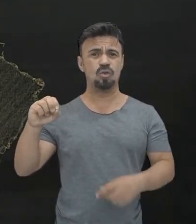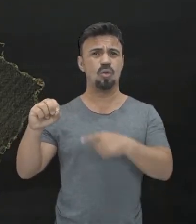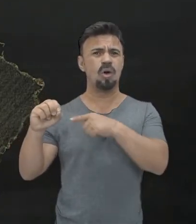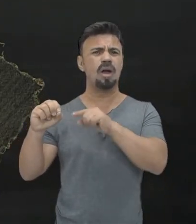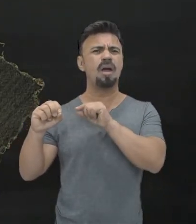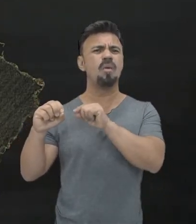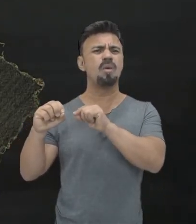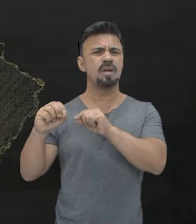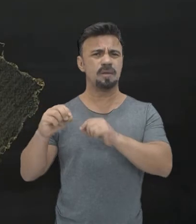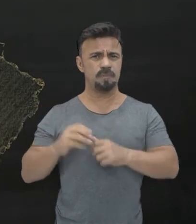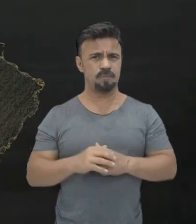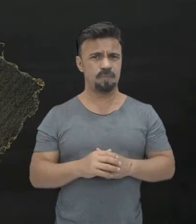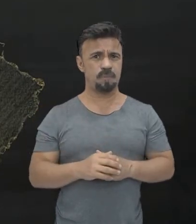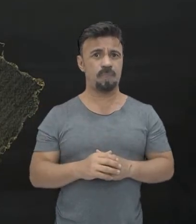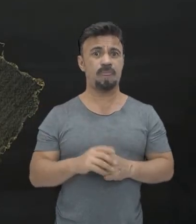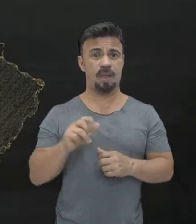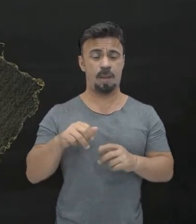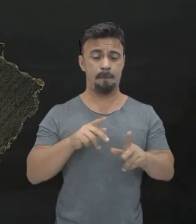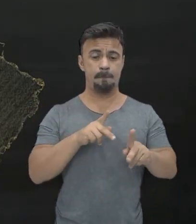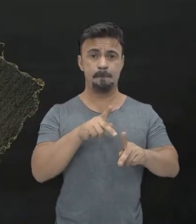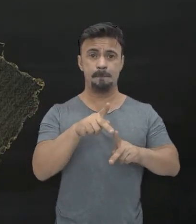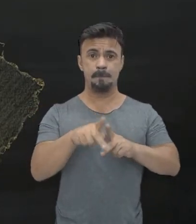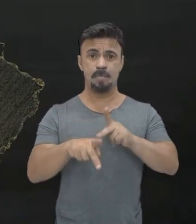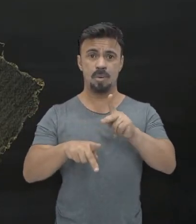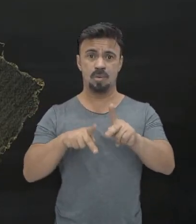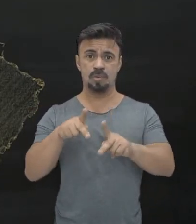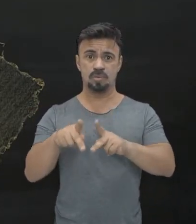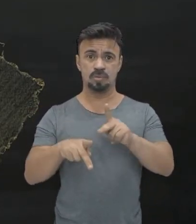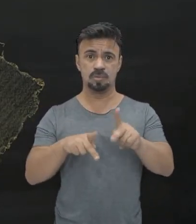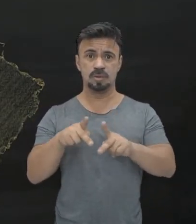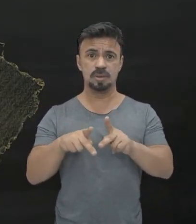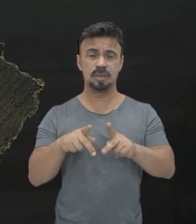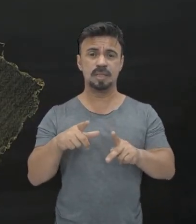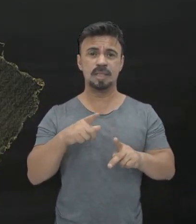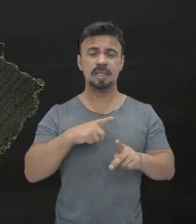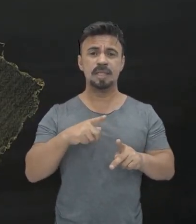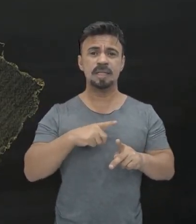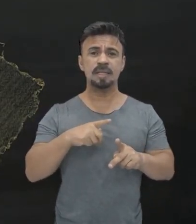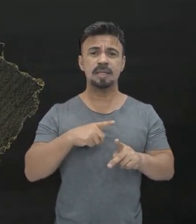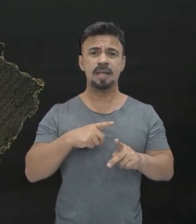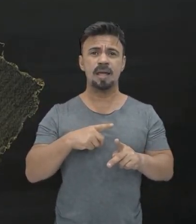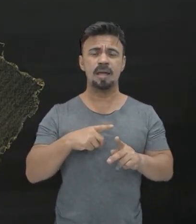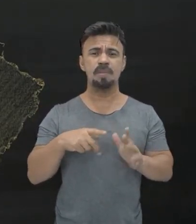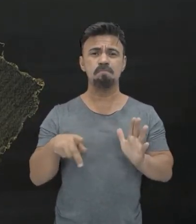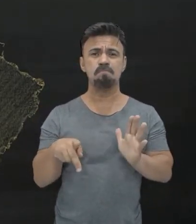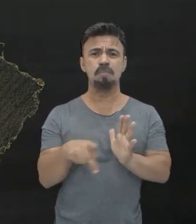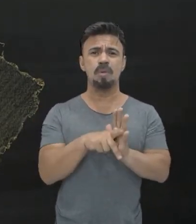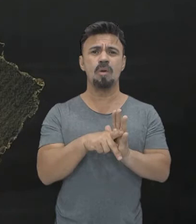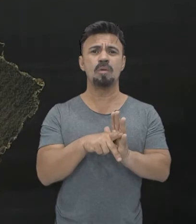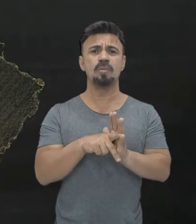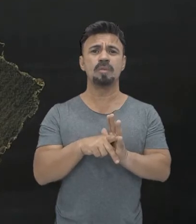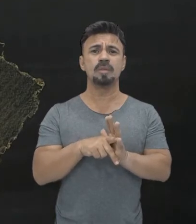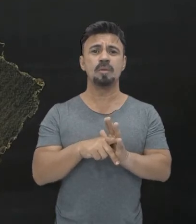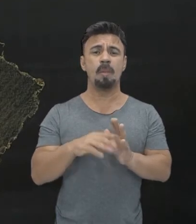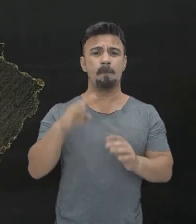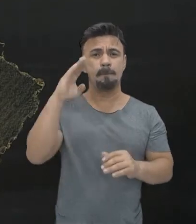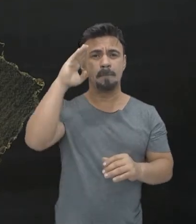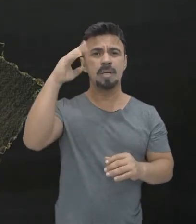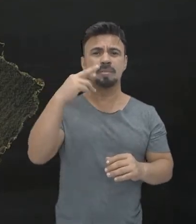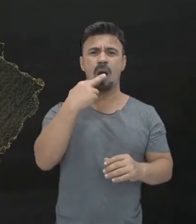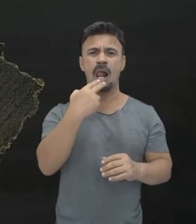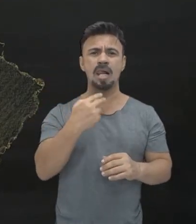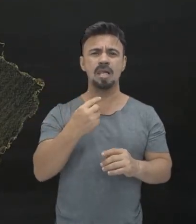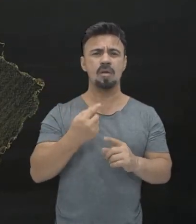Latino são povos que têm como raiz principal a língua